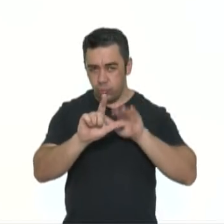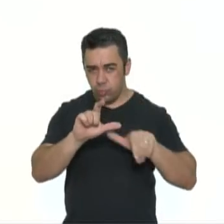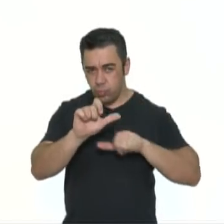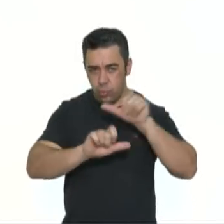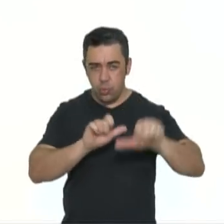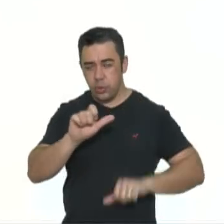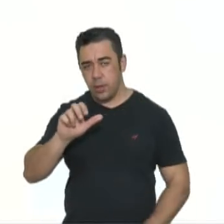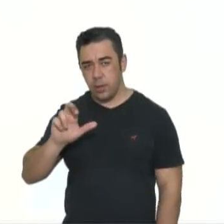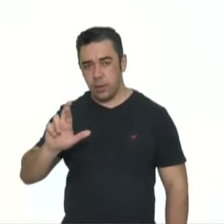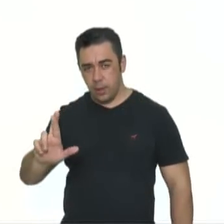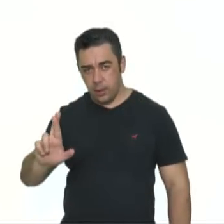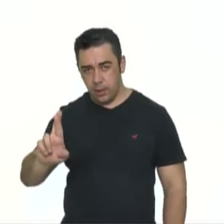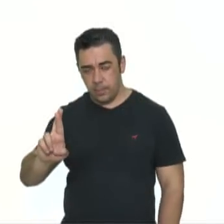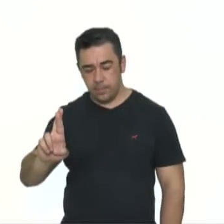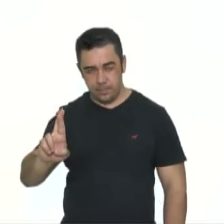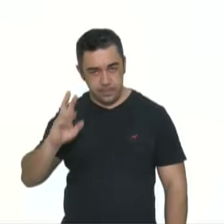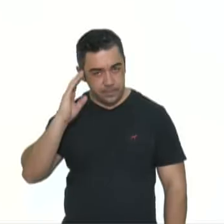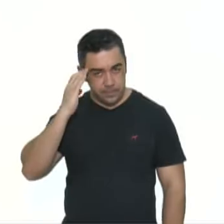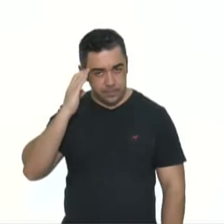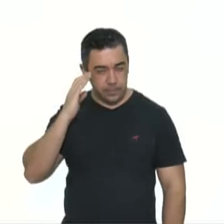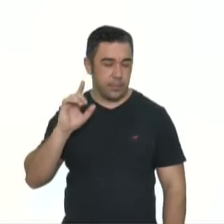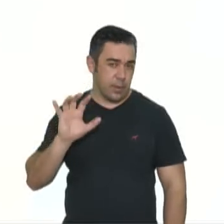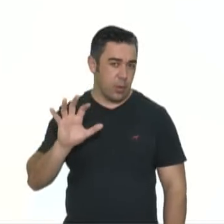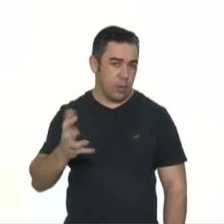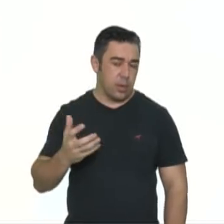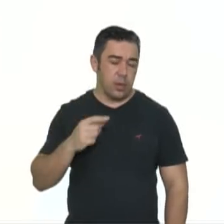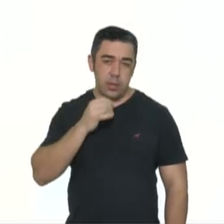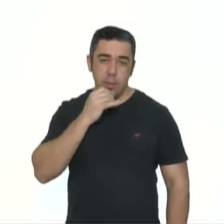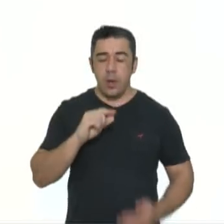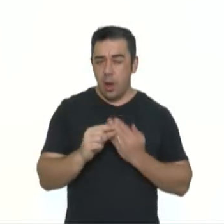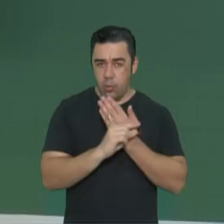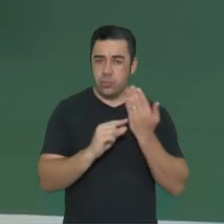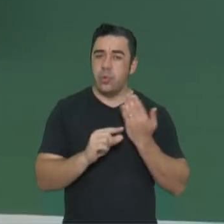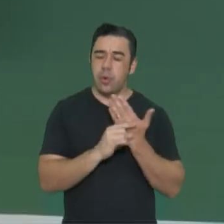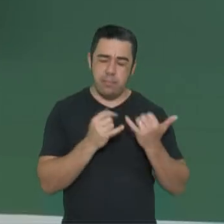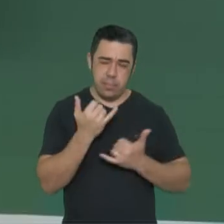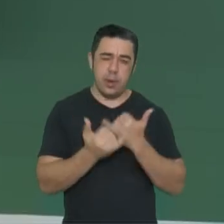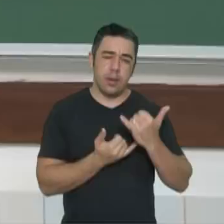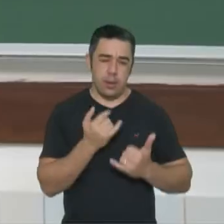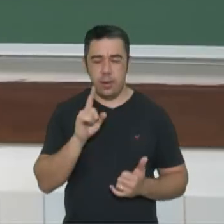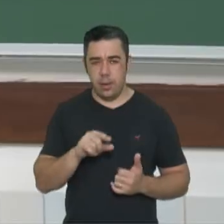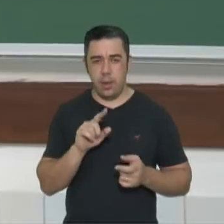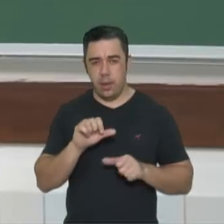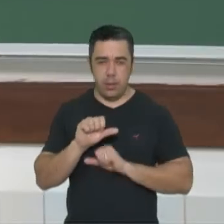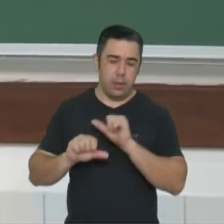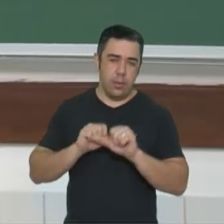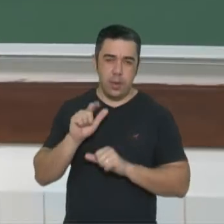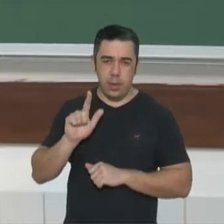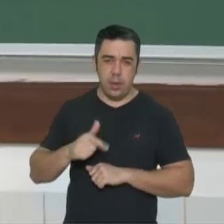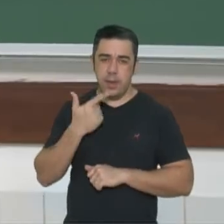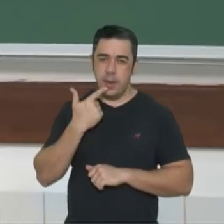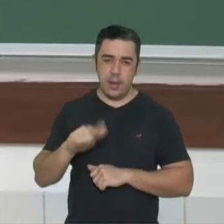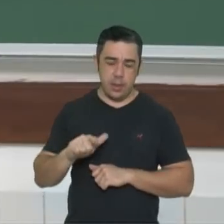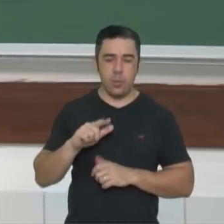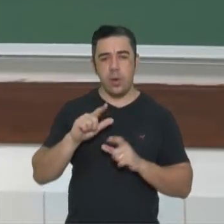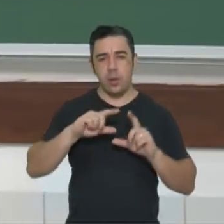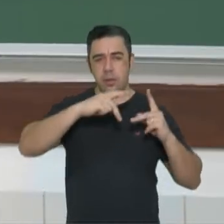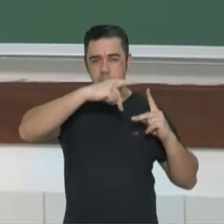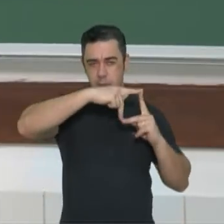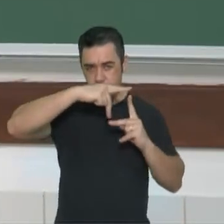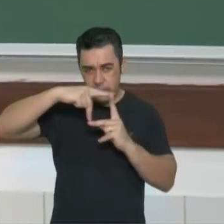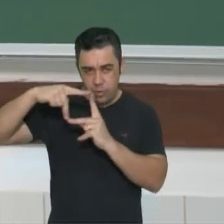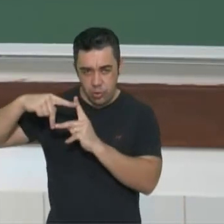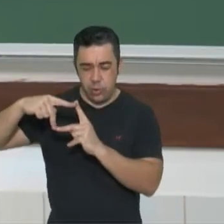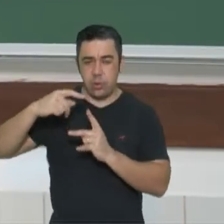fonema lateral L pelo R. Então, e os autores brincam muito com esses elementos da língua, nas revistinhas, enfim,